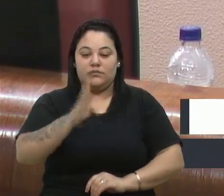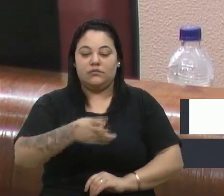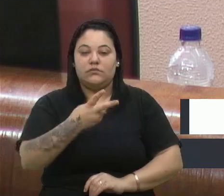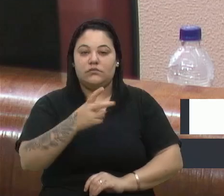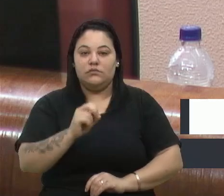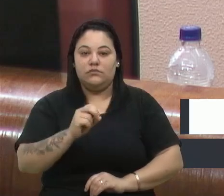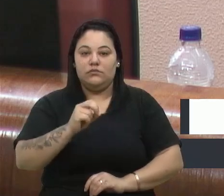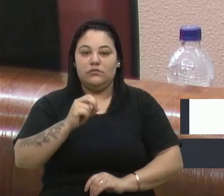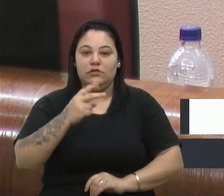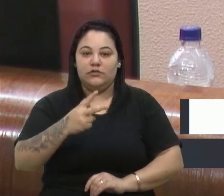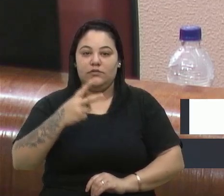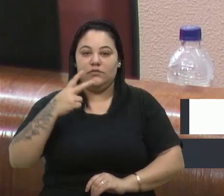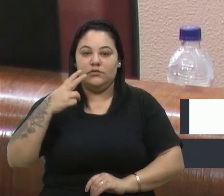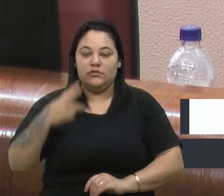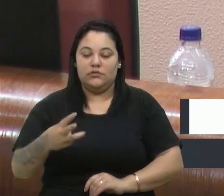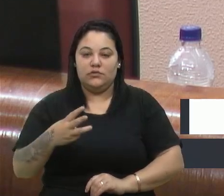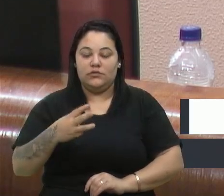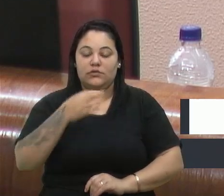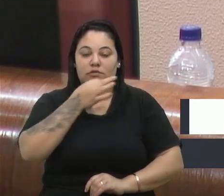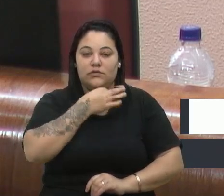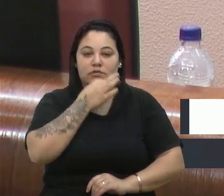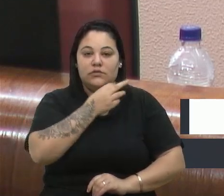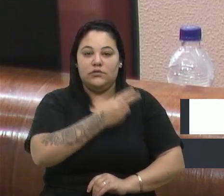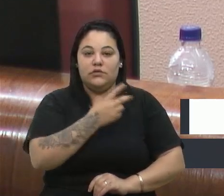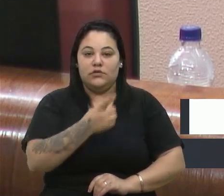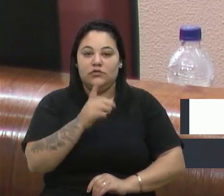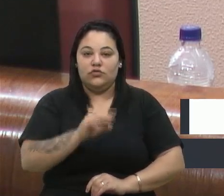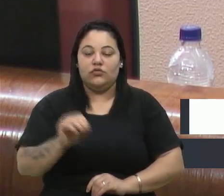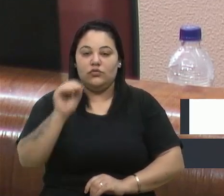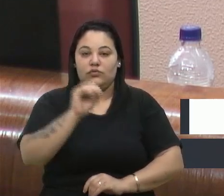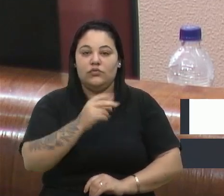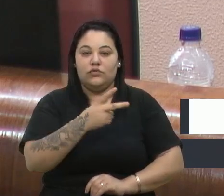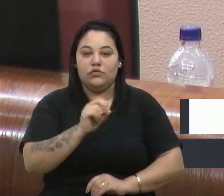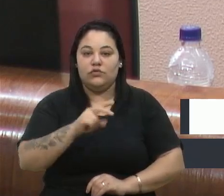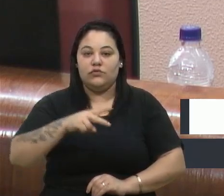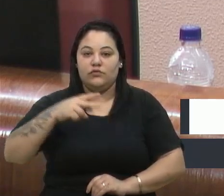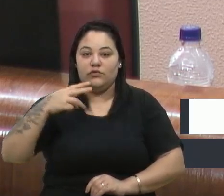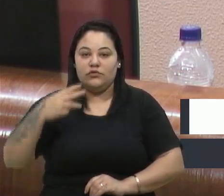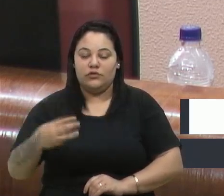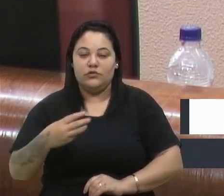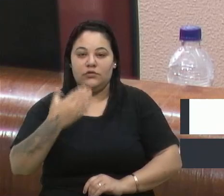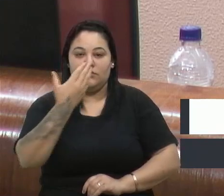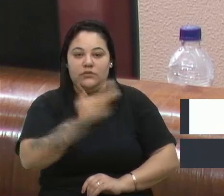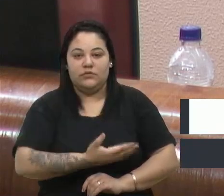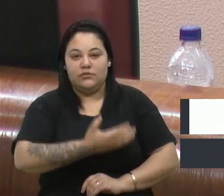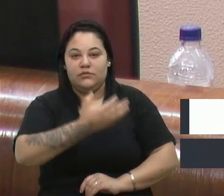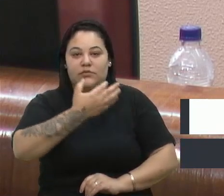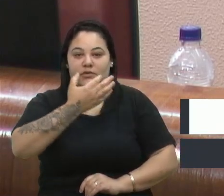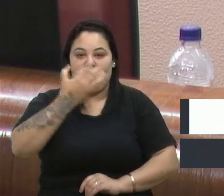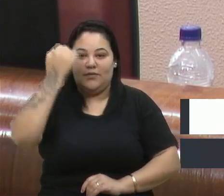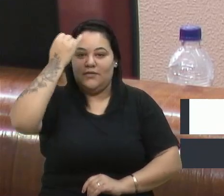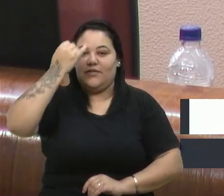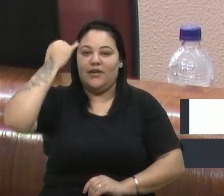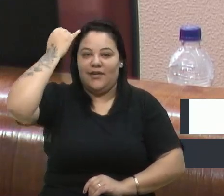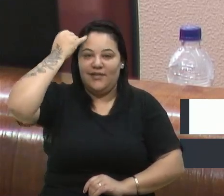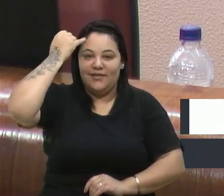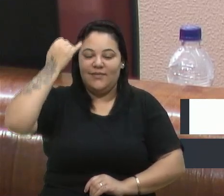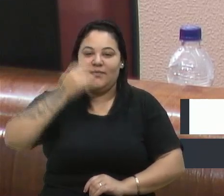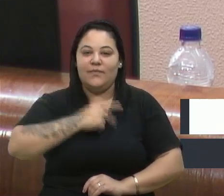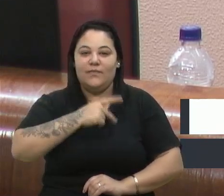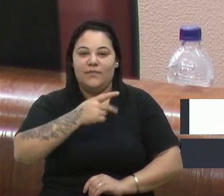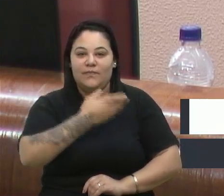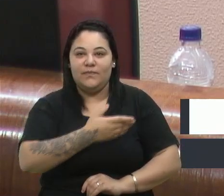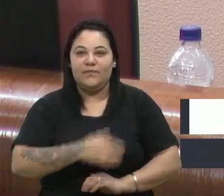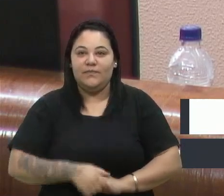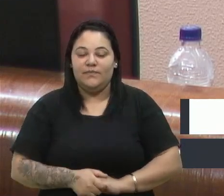825/2023, Caxias do Sul, 31 de outubro de 2023. Ao senhor José D'Ambrosio, presidente da Câmara Municipal. Requer a realização